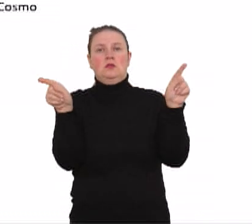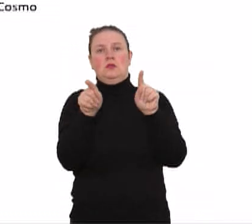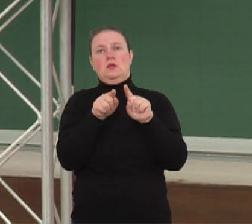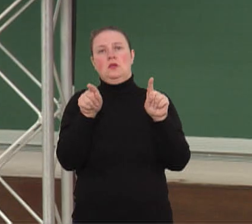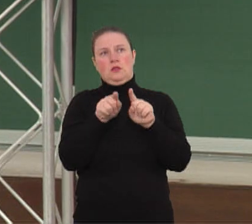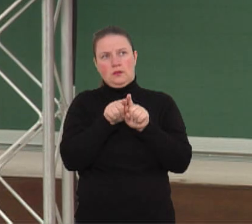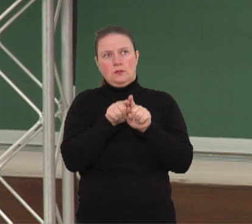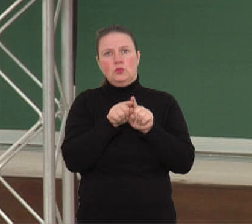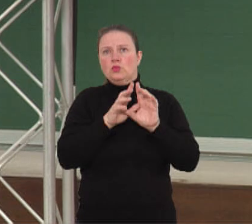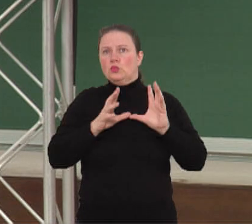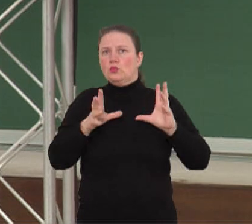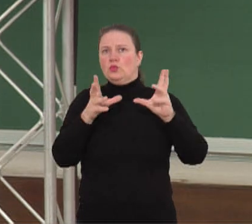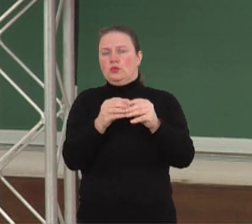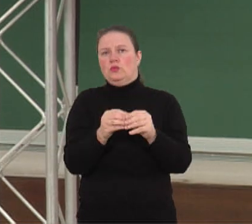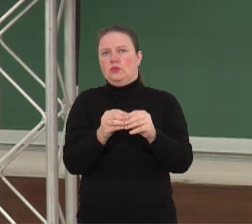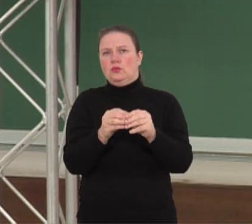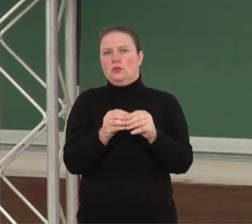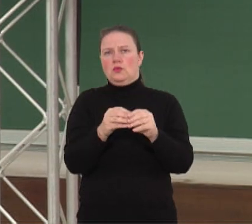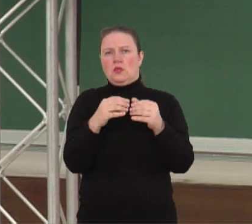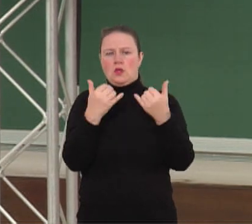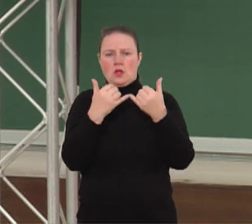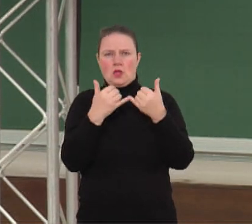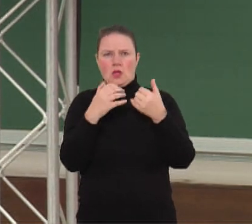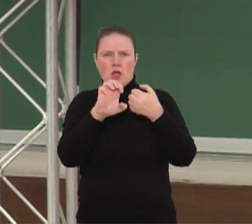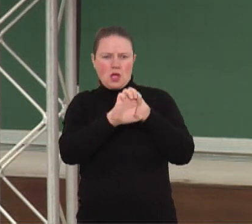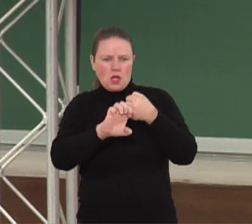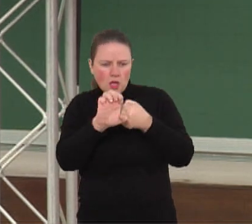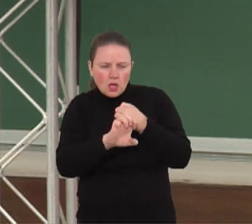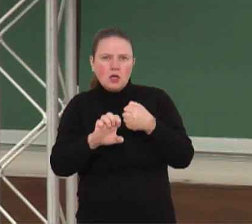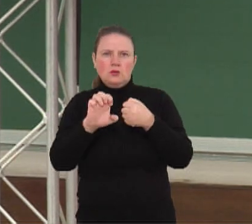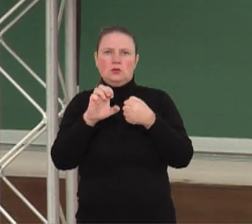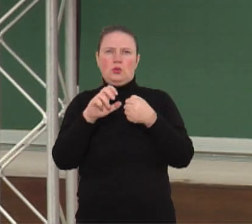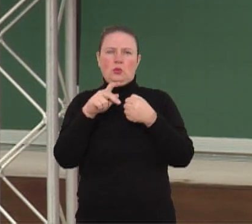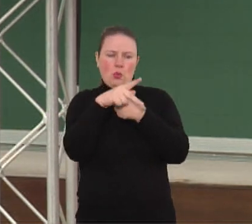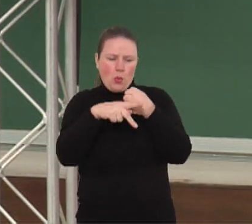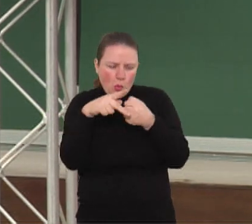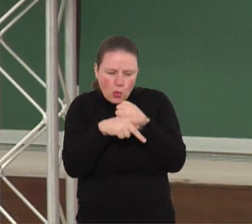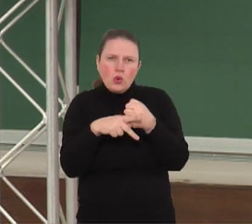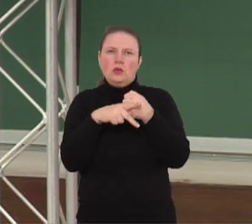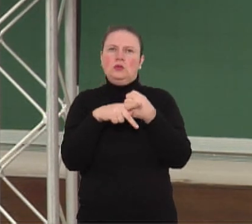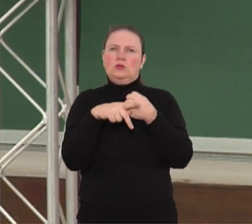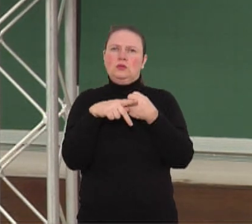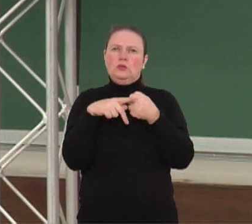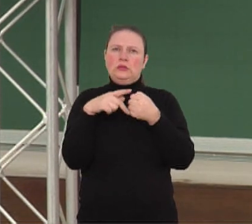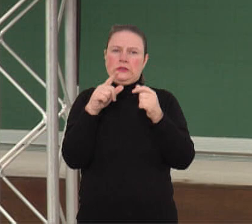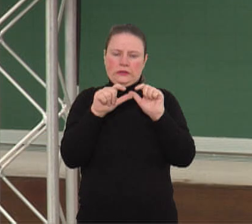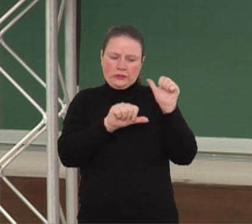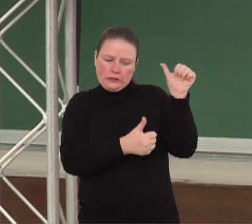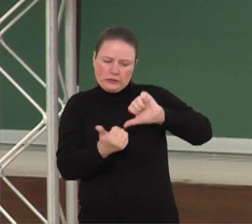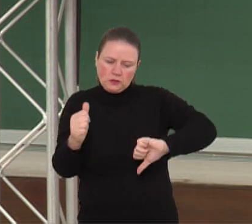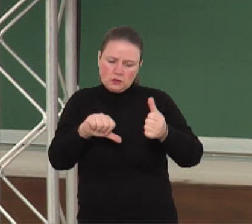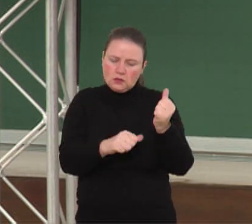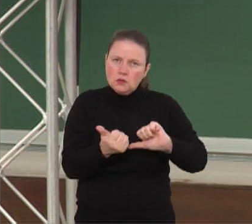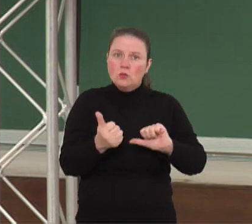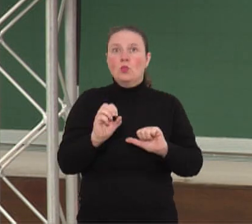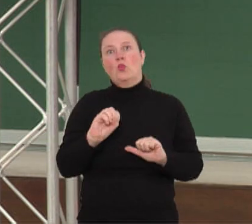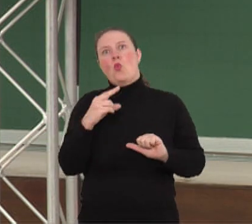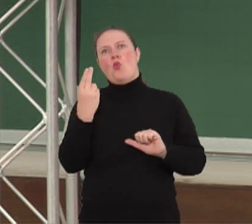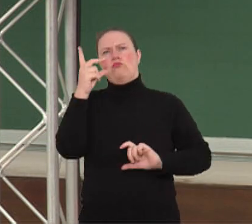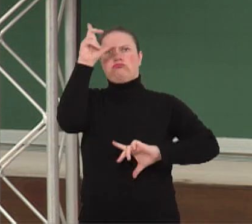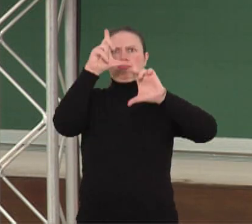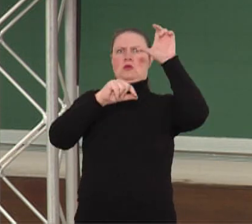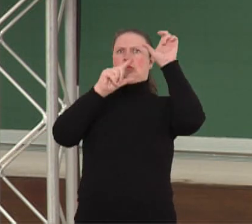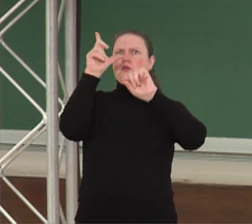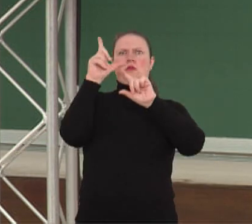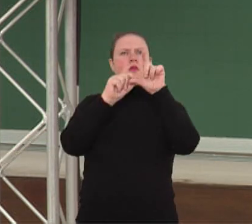subatômicas. Então, o próton, o elétron e o nêutron que a gente conversou, extremamente pequenos. O Aldebarão, uma estrela que é mais de 10 vezes o